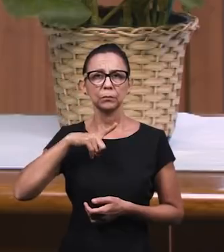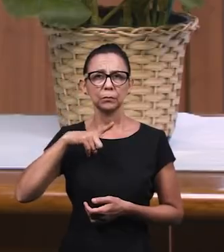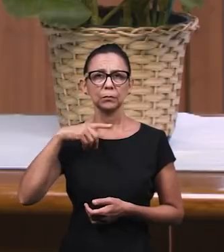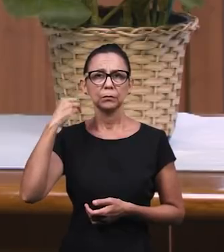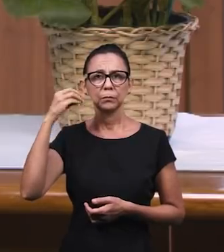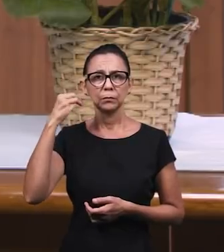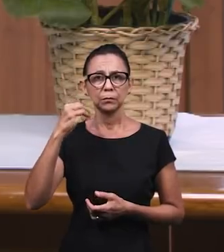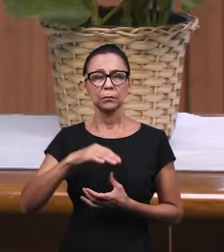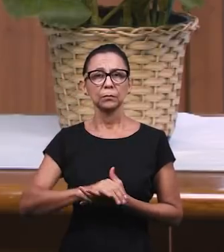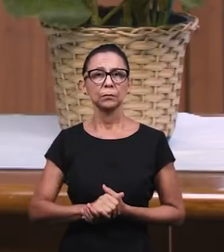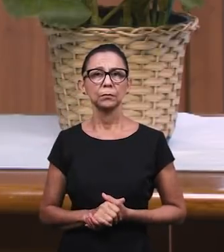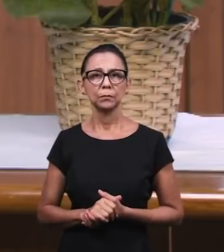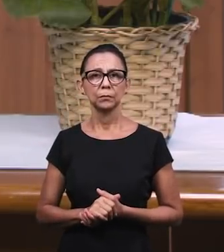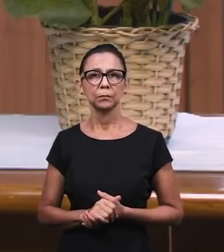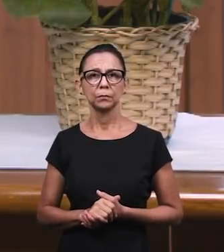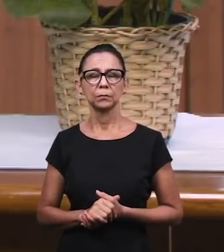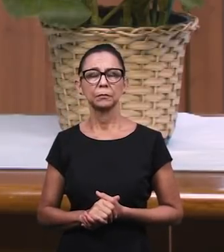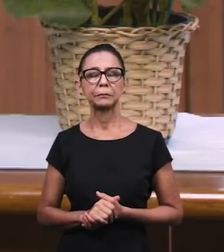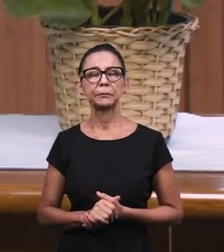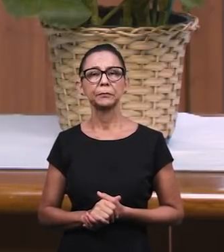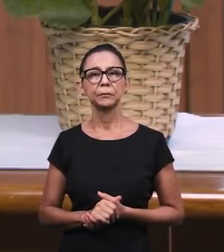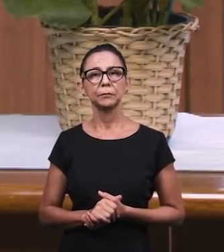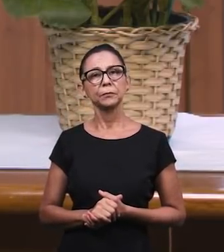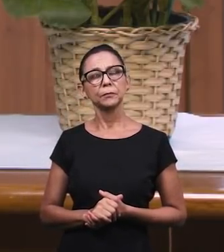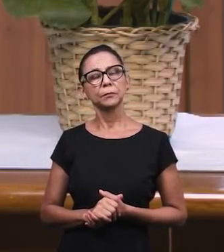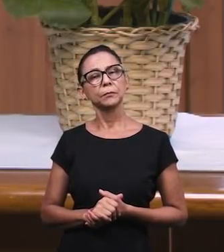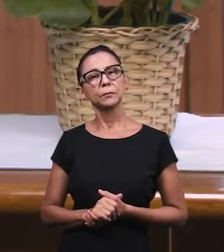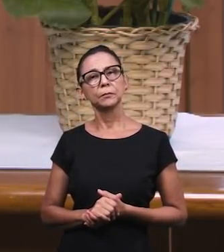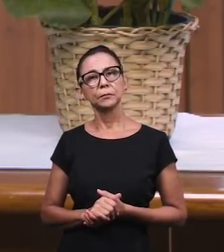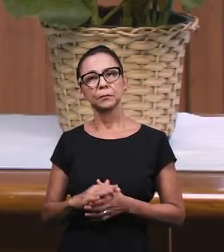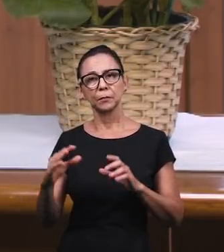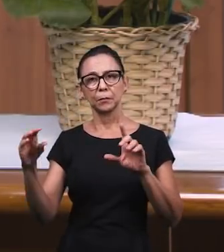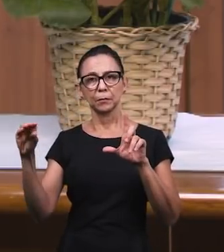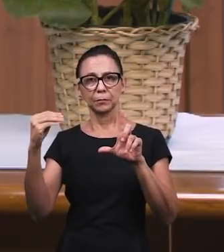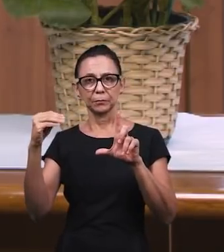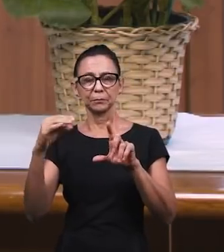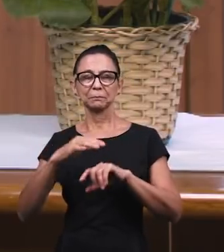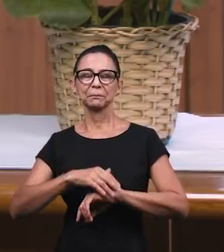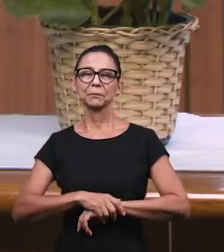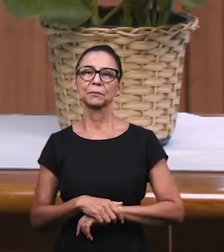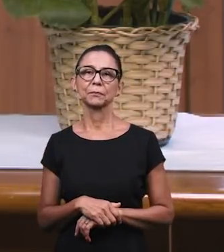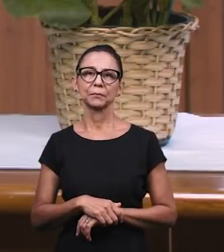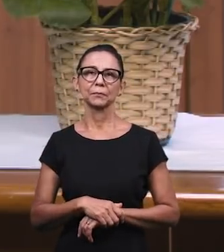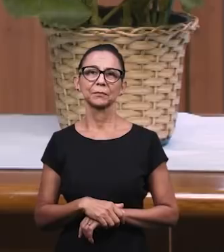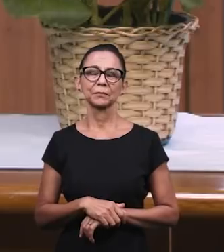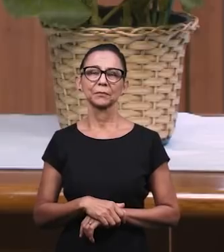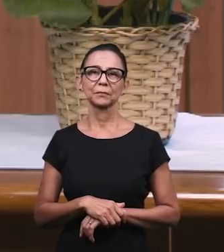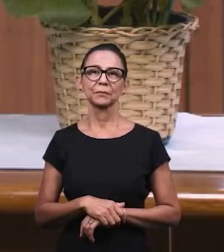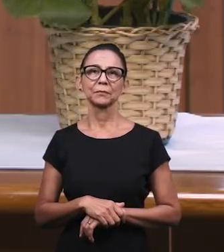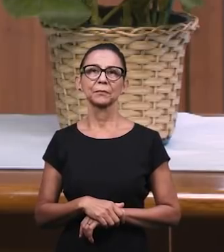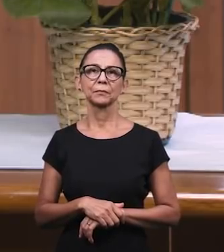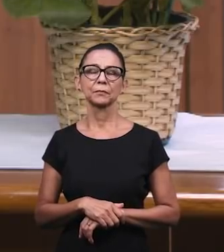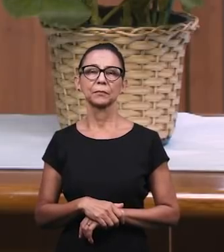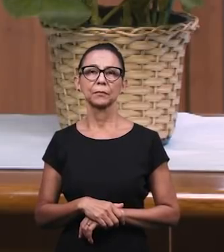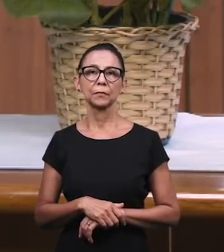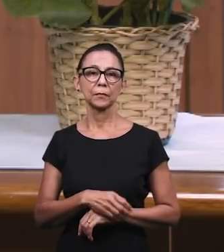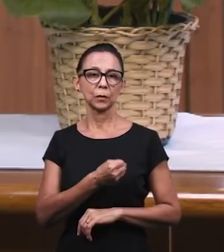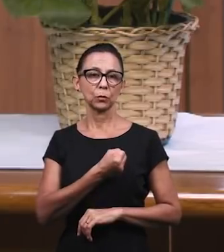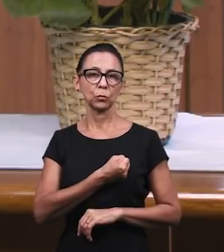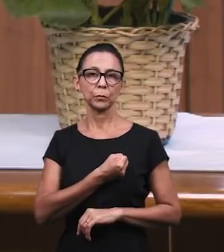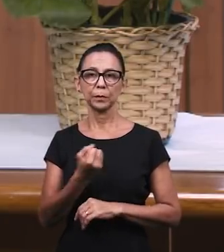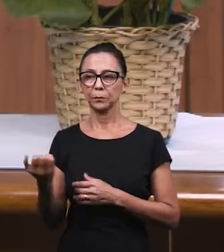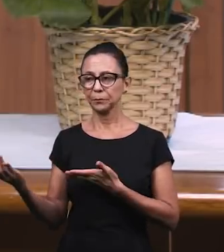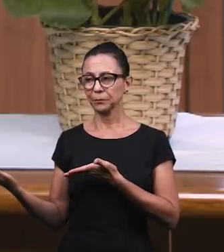pode enviar também a sua experiência através do aplicativo, o nosso QR Code. Nós temos também o